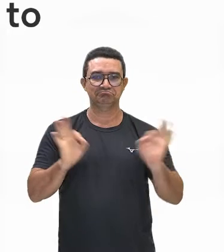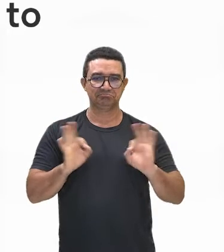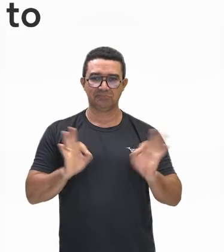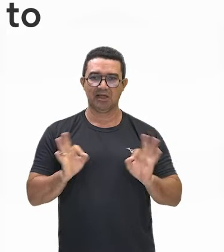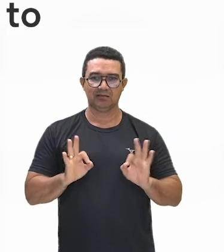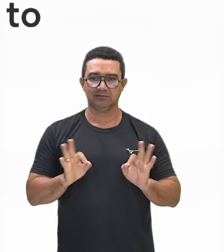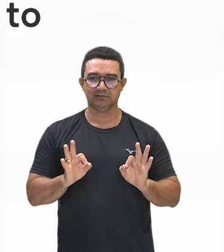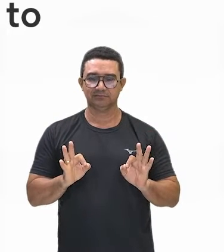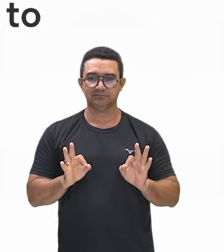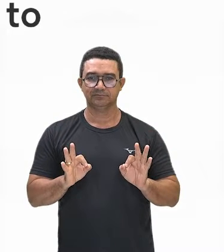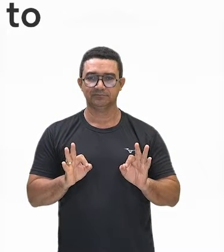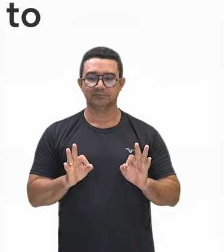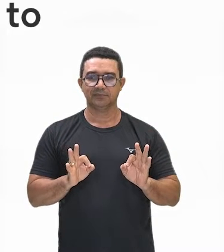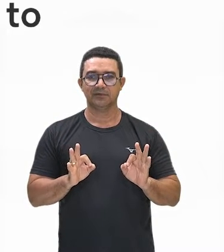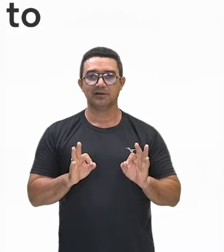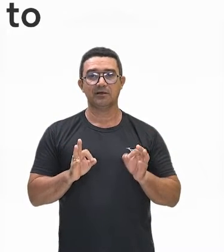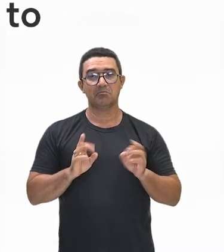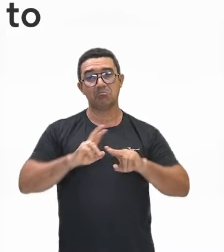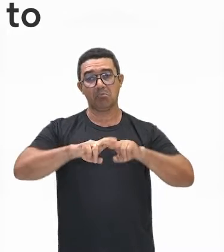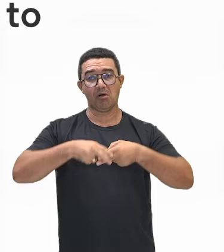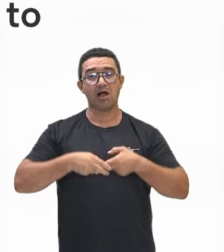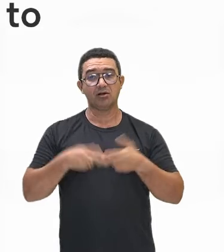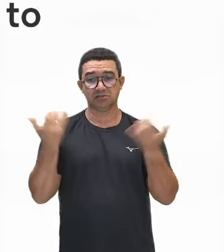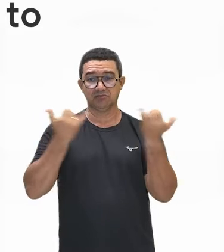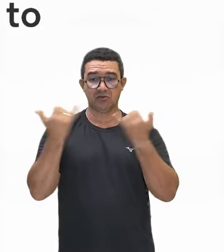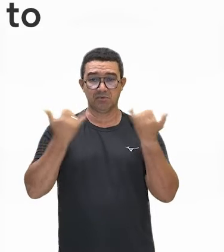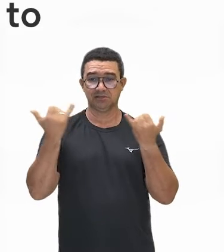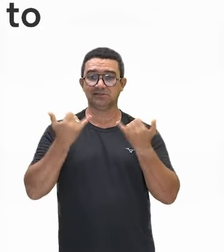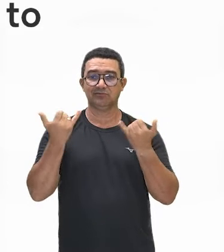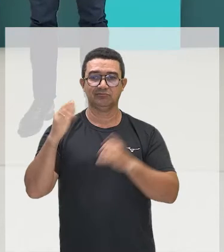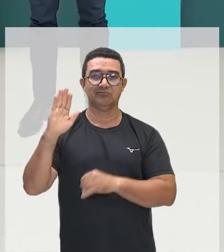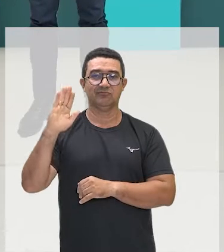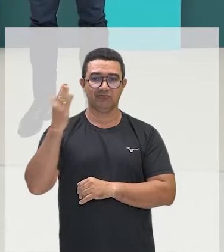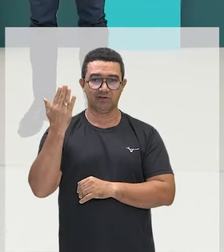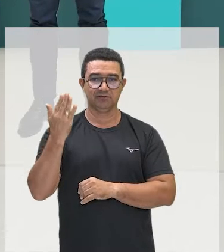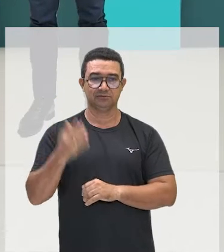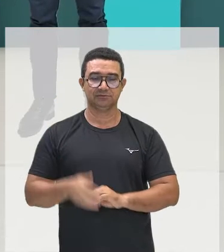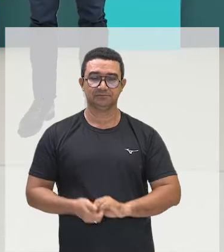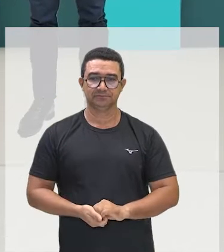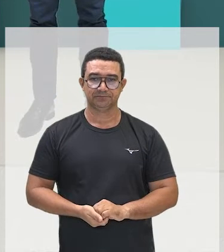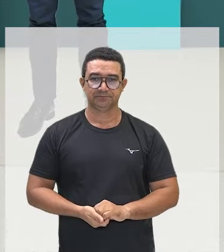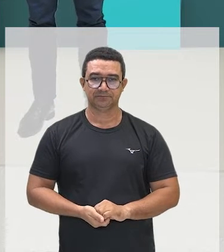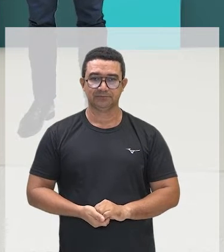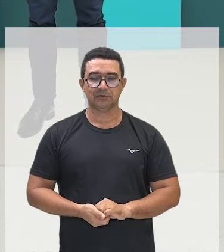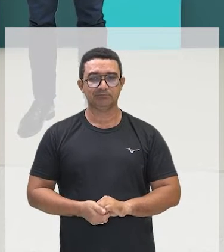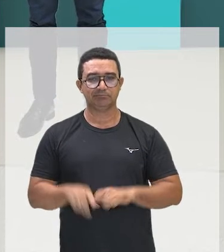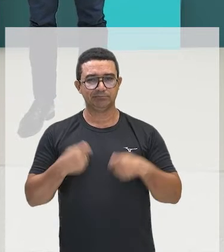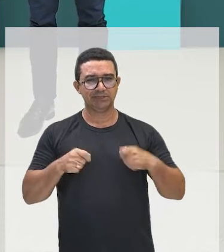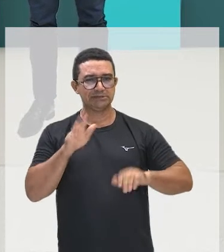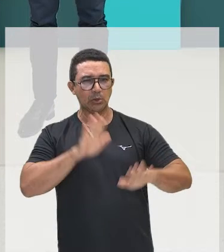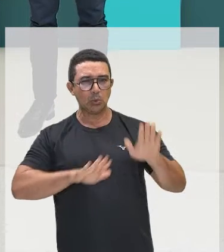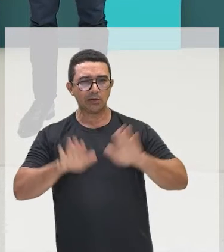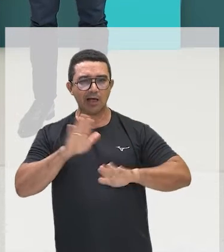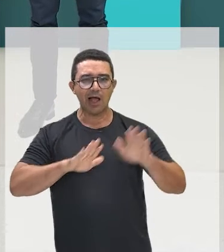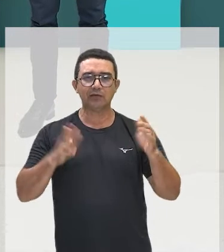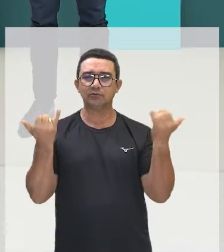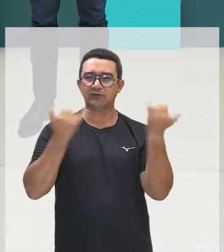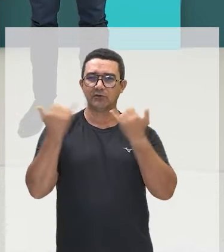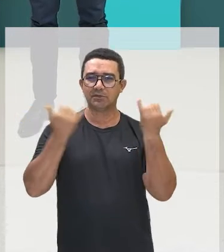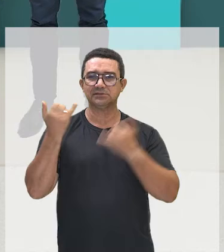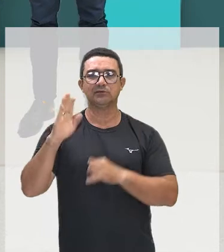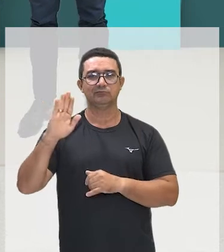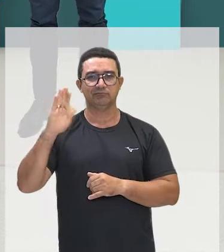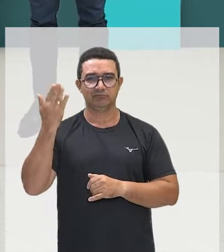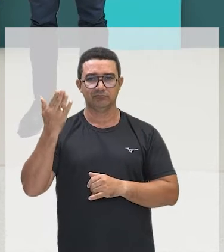falsas, tá bom? Então, muito cuidado aí com as informações falsas, né? A gente está trazendo algumas dessas informações, porque elas